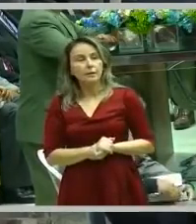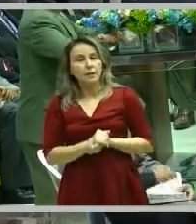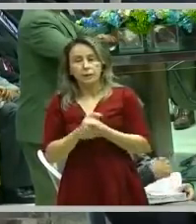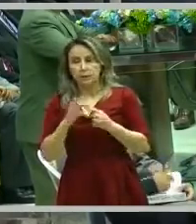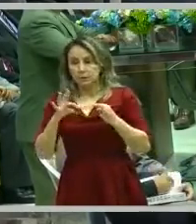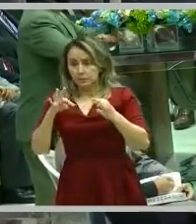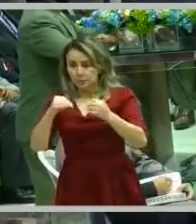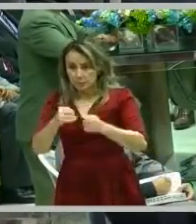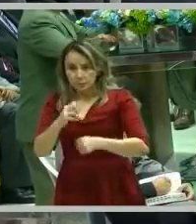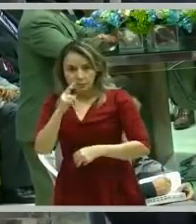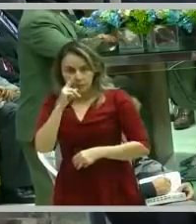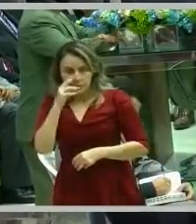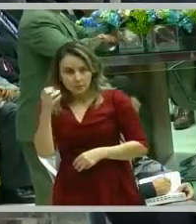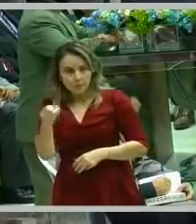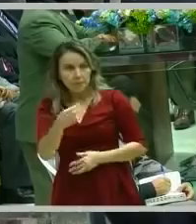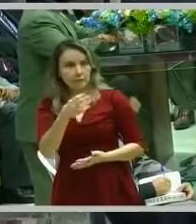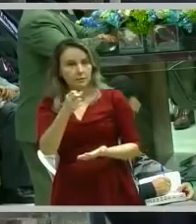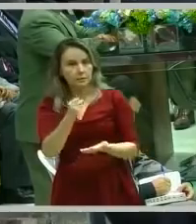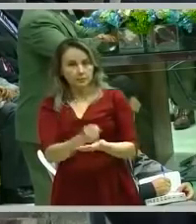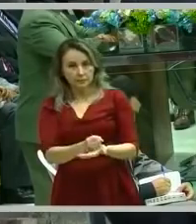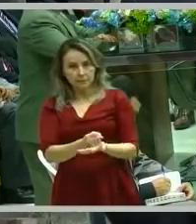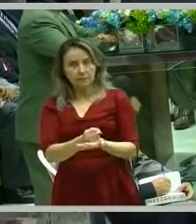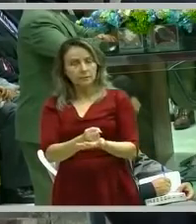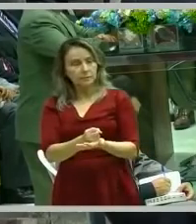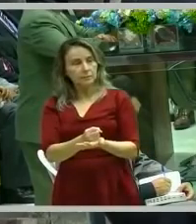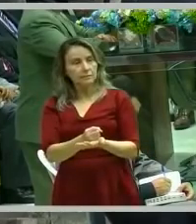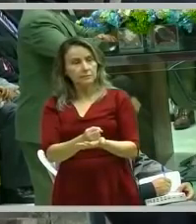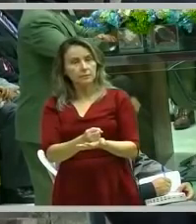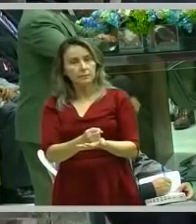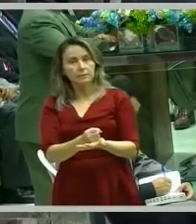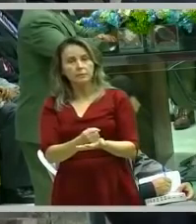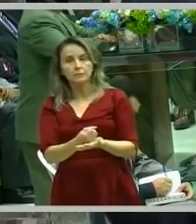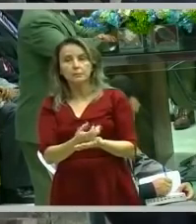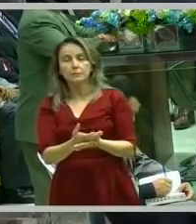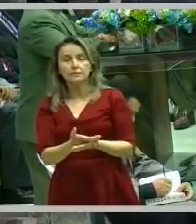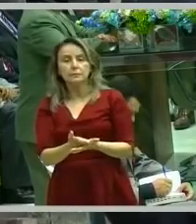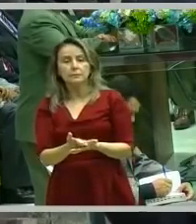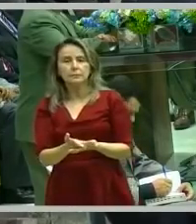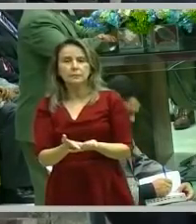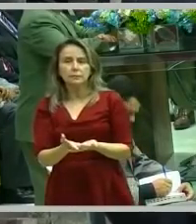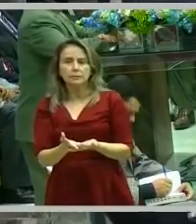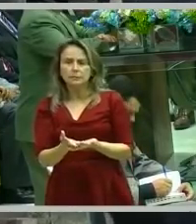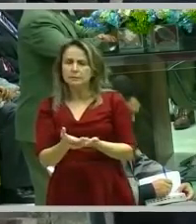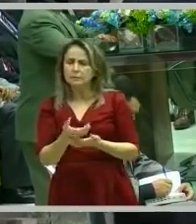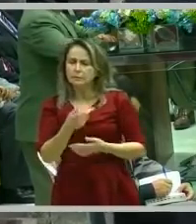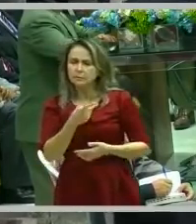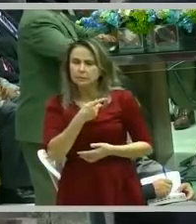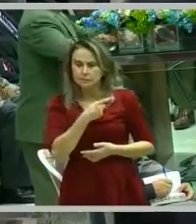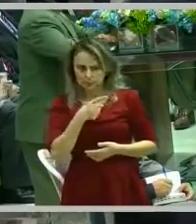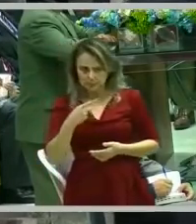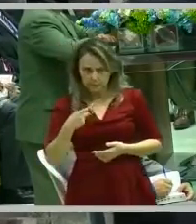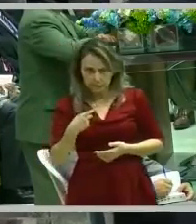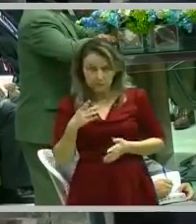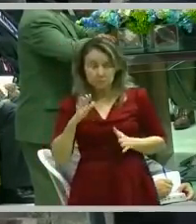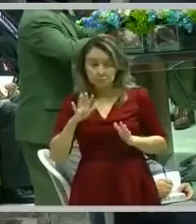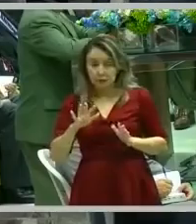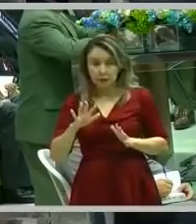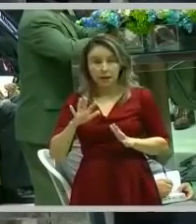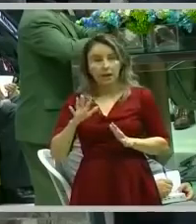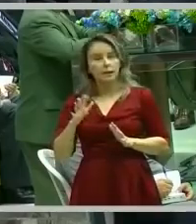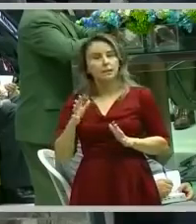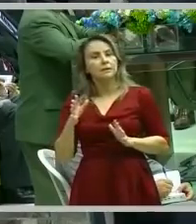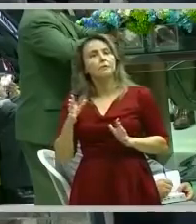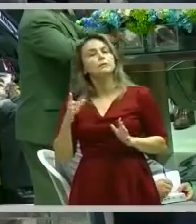todo crente na nova aliança, ele pode não ser pastor. Agora, não significa dizer que não tem pastor, Não significa dizer que não